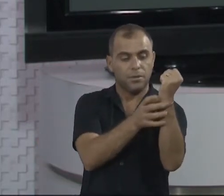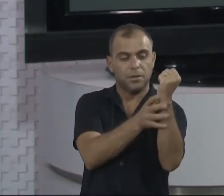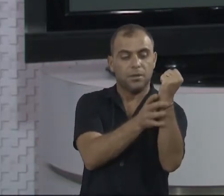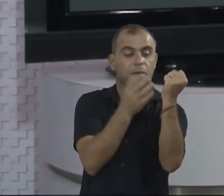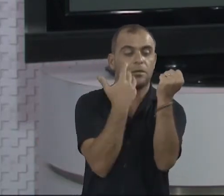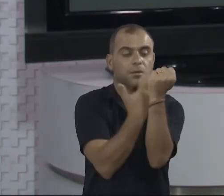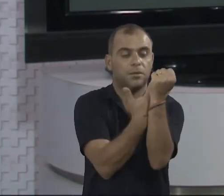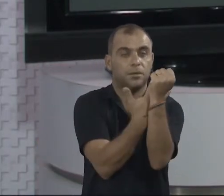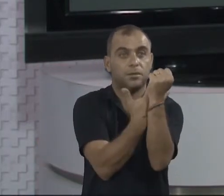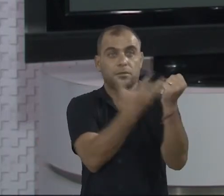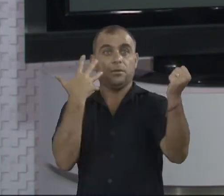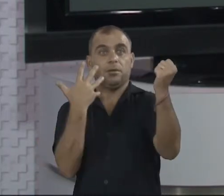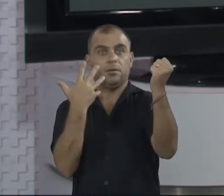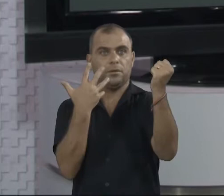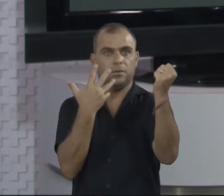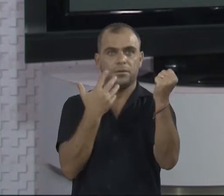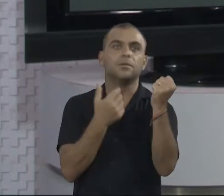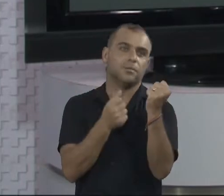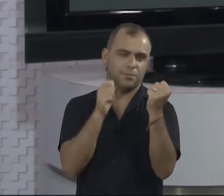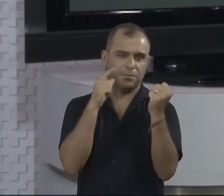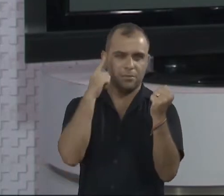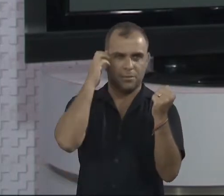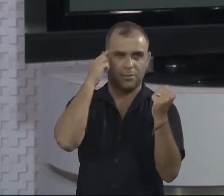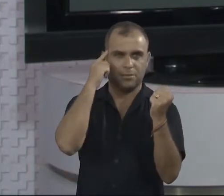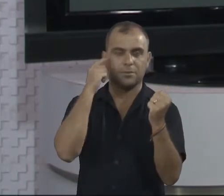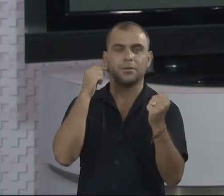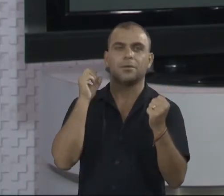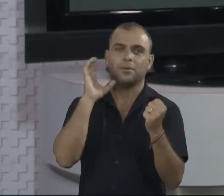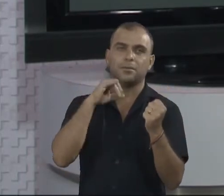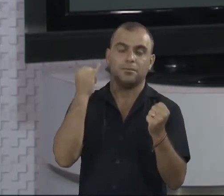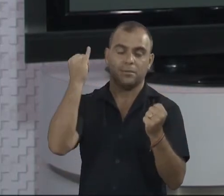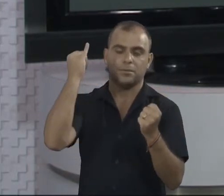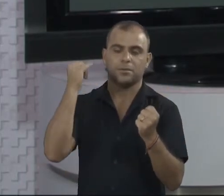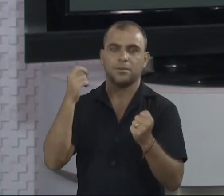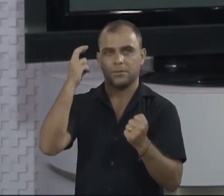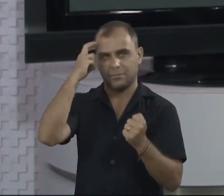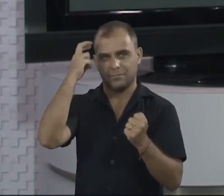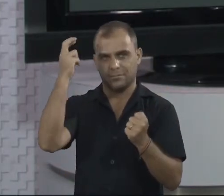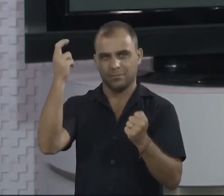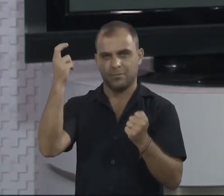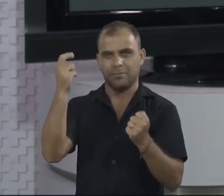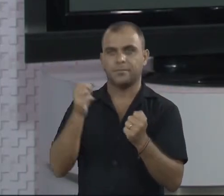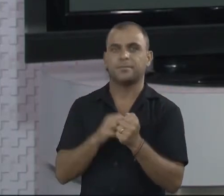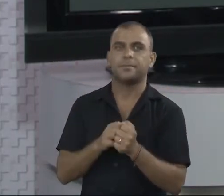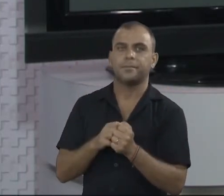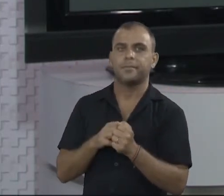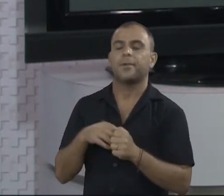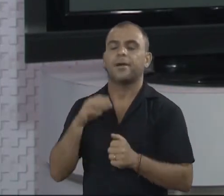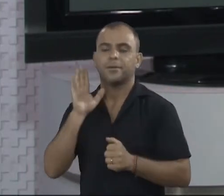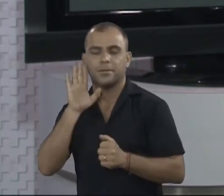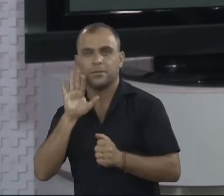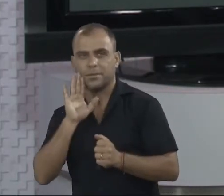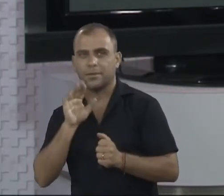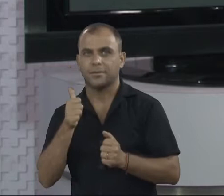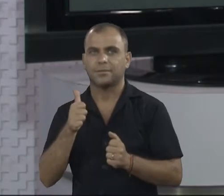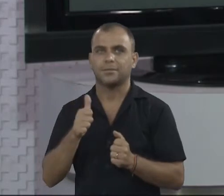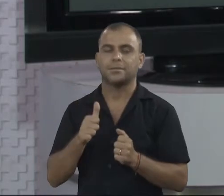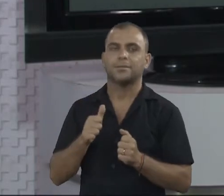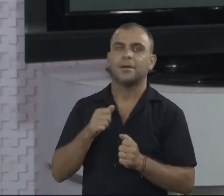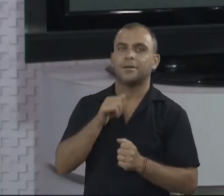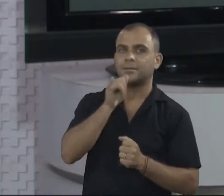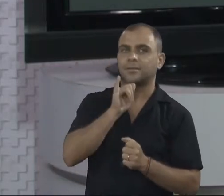vai se segurar e você vai ficar tomando choque. Então, sempre encosta com as costas da mão, porque aí você vai puxar, vai ser o reflexo esse, tá